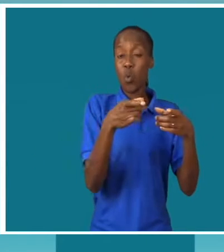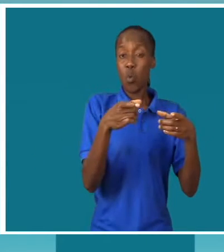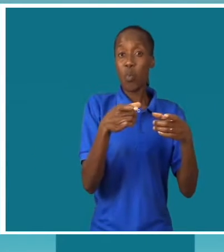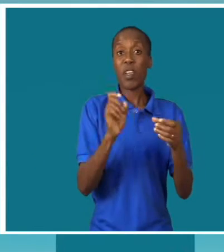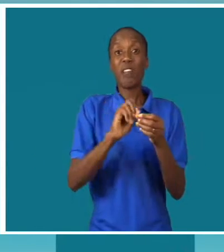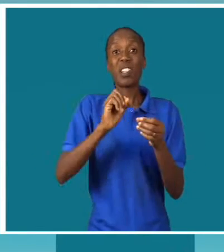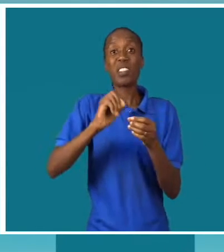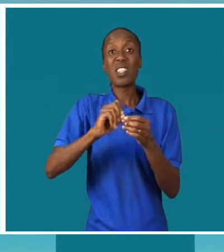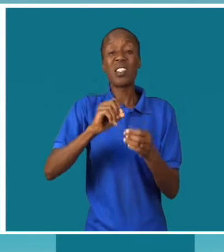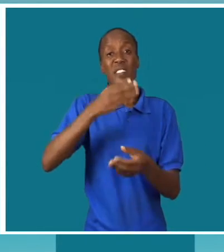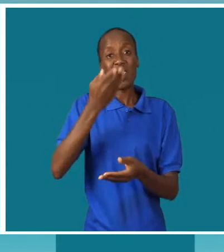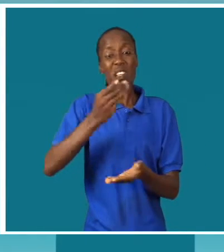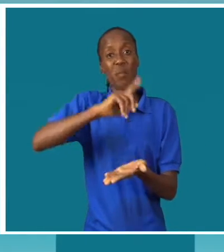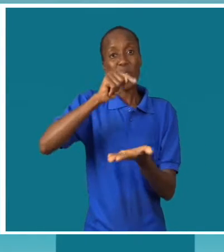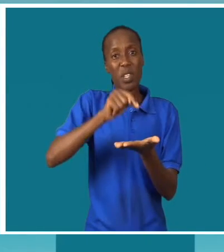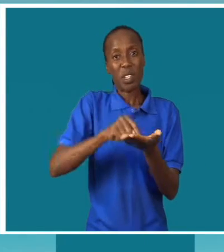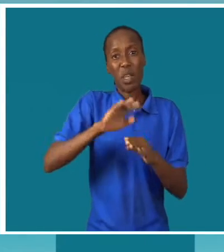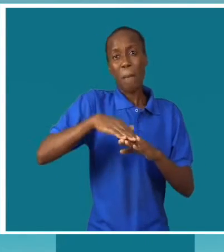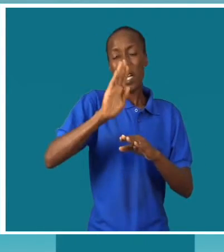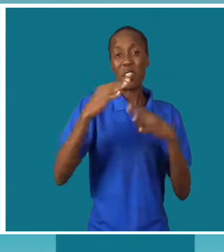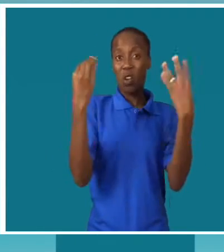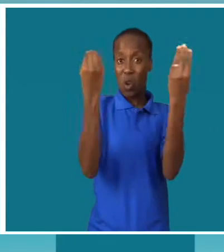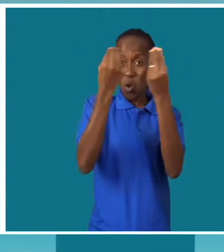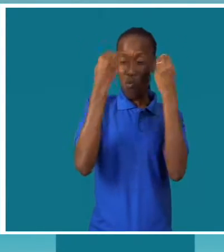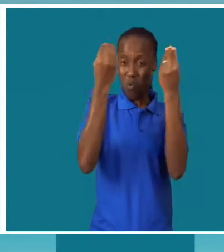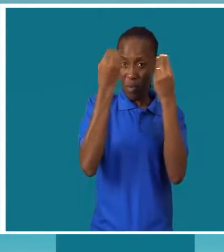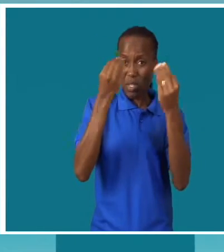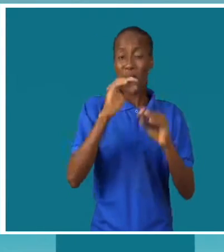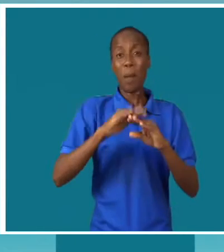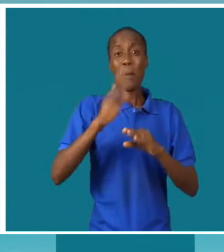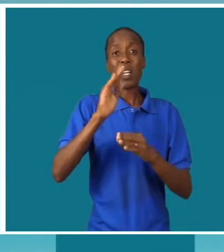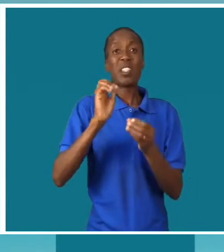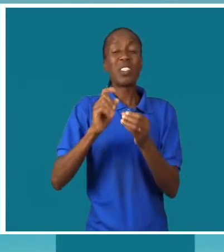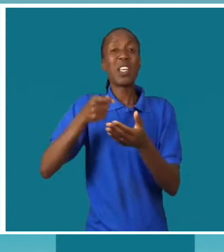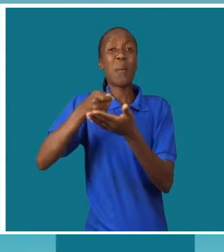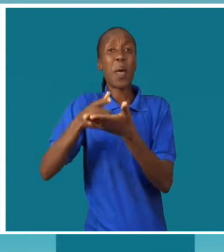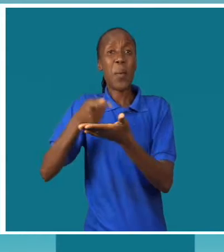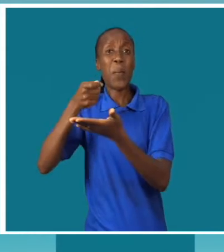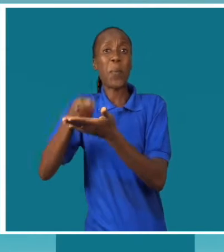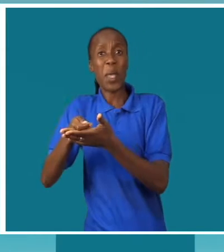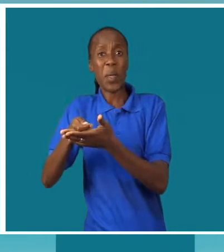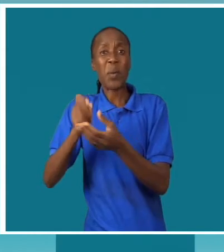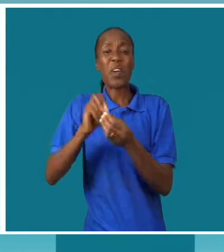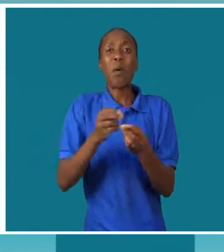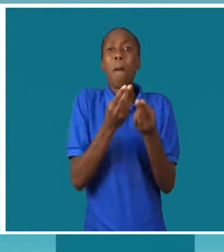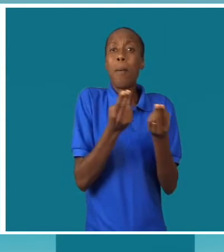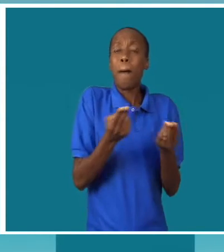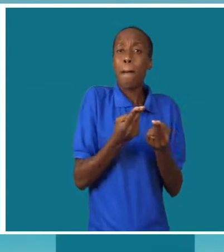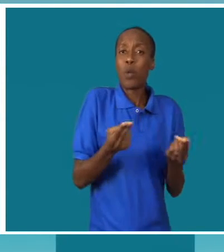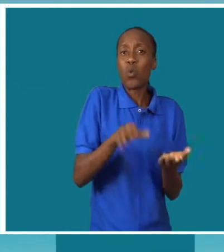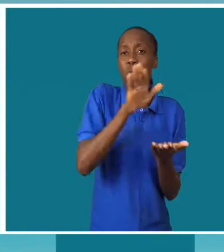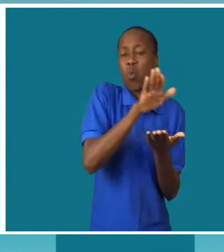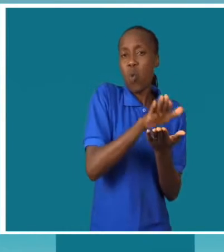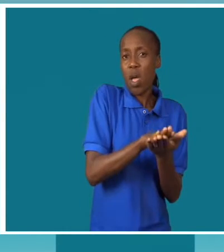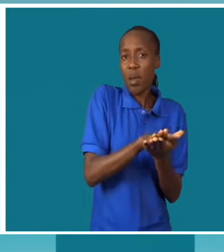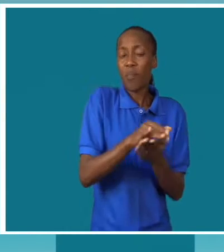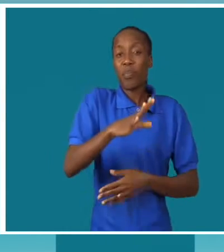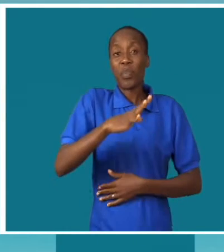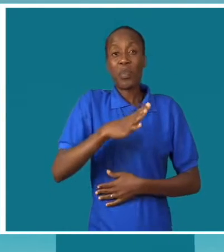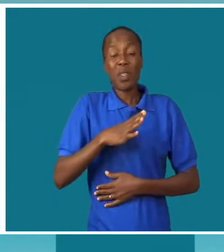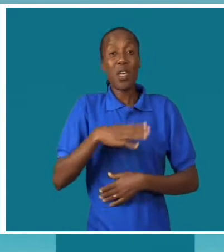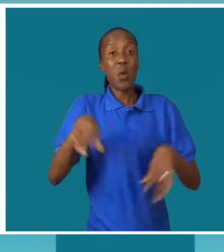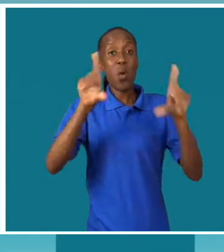formação, os valores que eles iam dispender para os alojamentos, outros aspectos. Há um aspecto que retivo